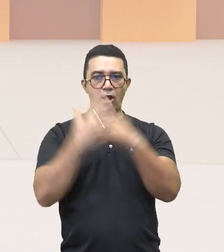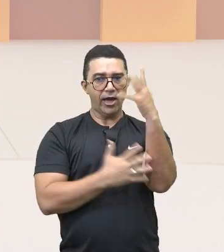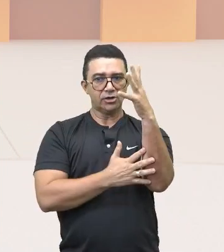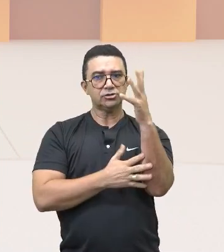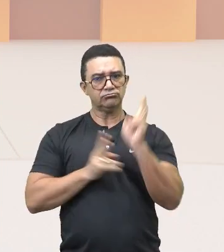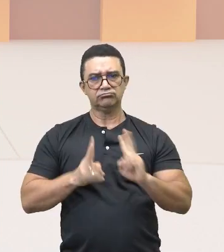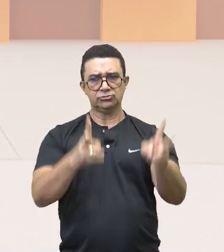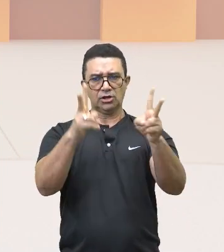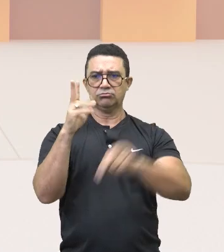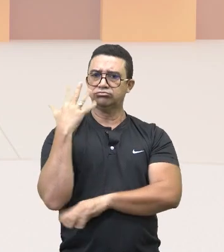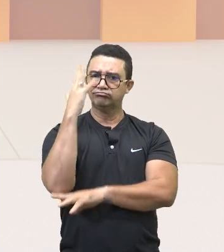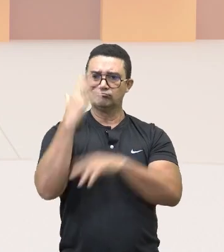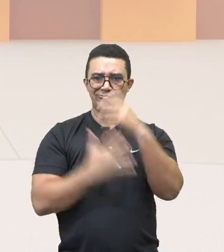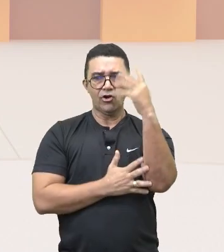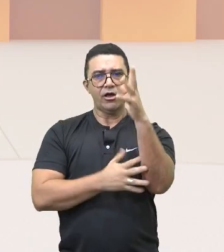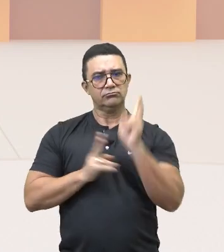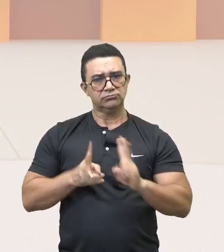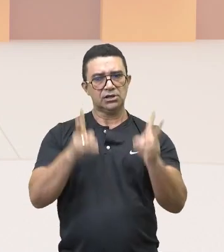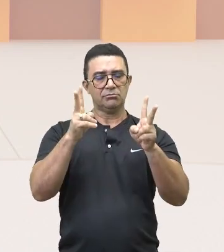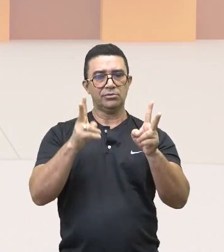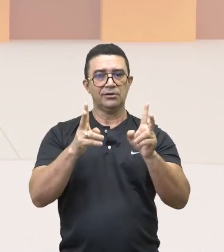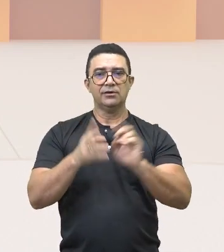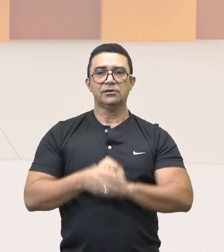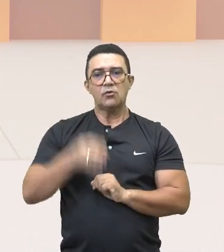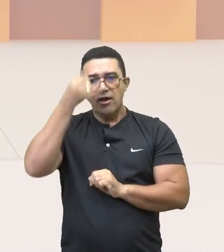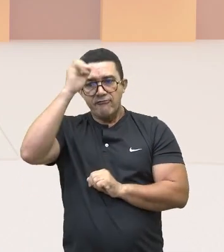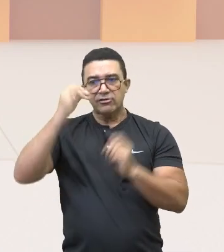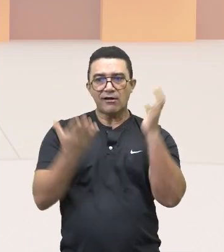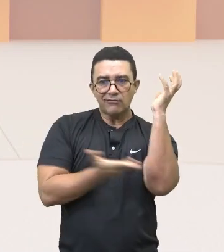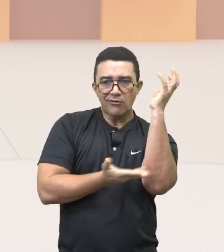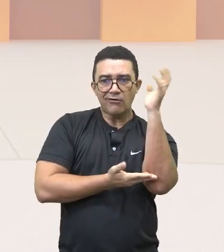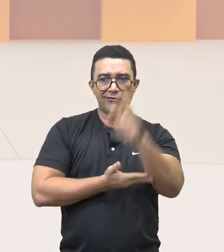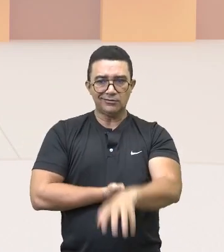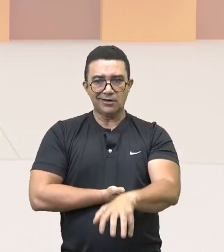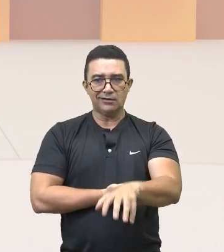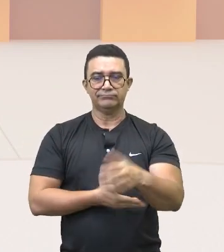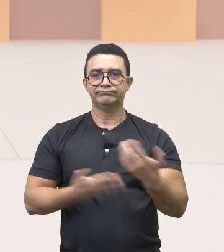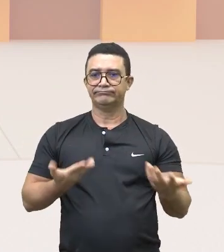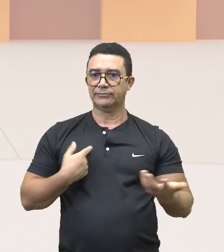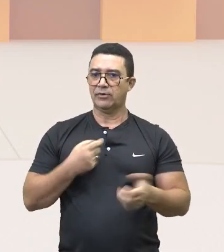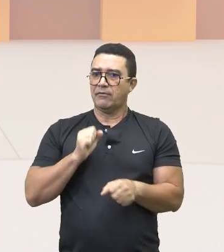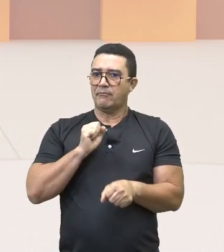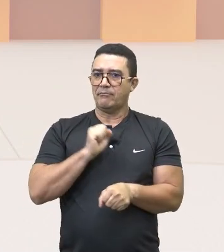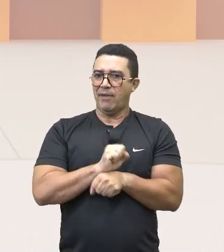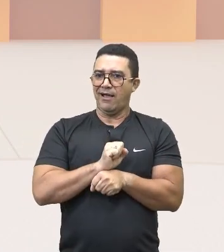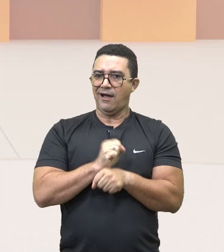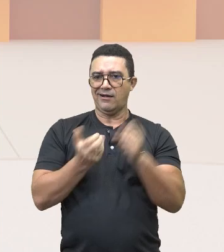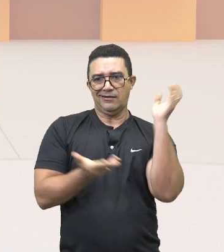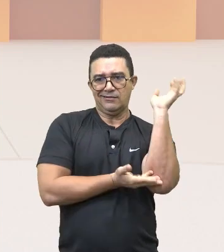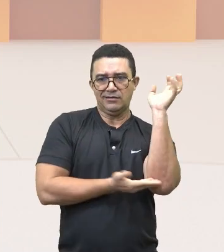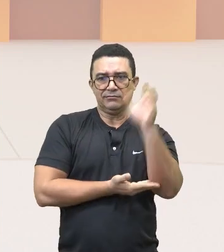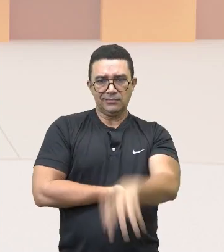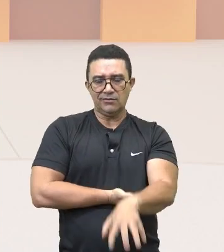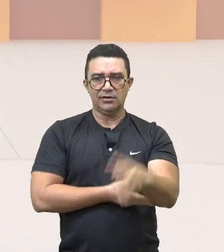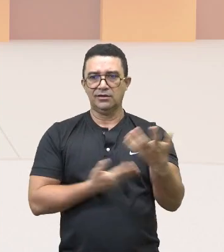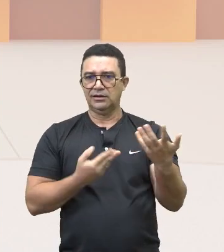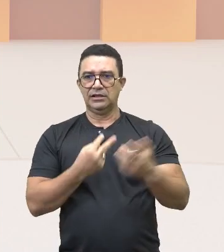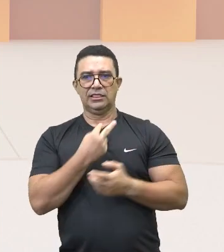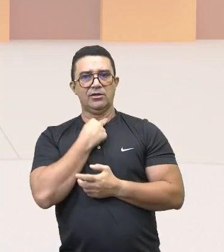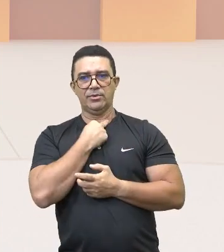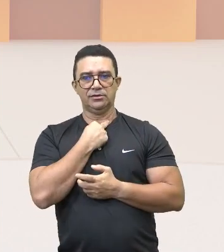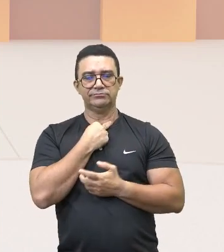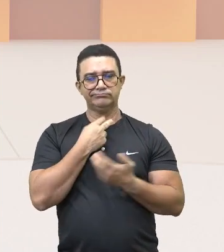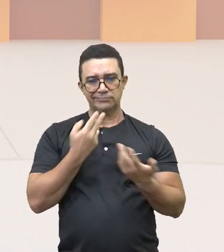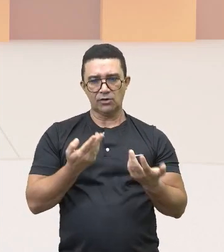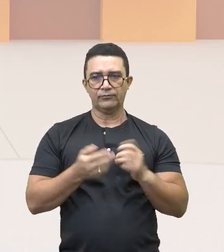ali garantida, não é mesmo? Mas como é que a gente vai fazer isso? Não é simplesmente parar de desmatar, vamos parar, não pode tocar, não é assim que